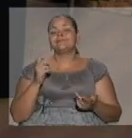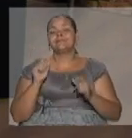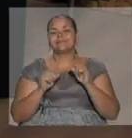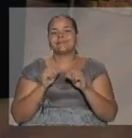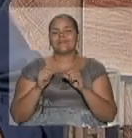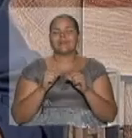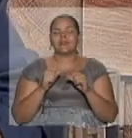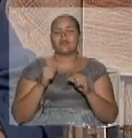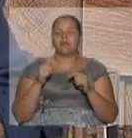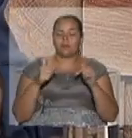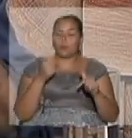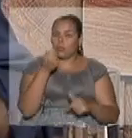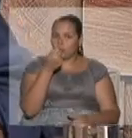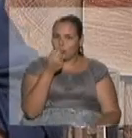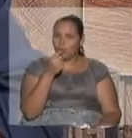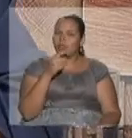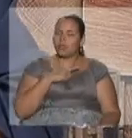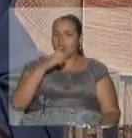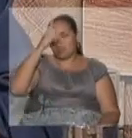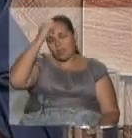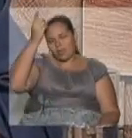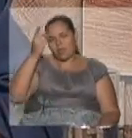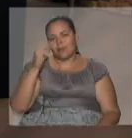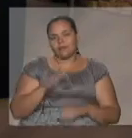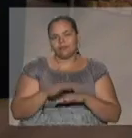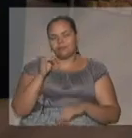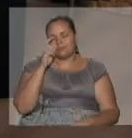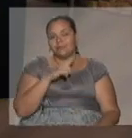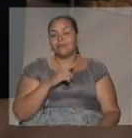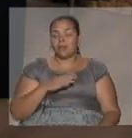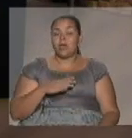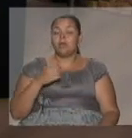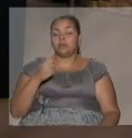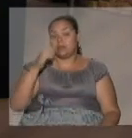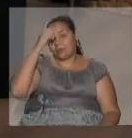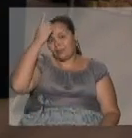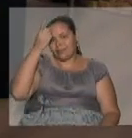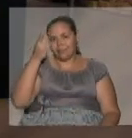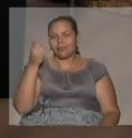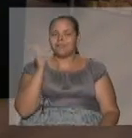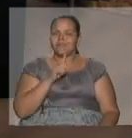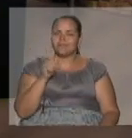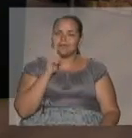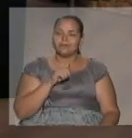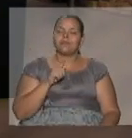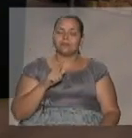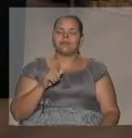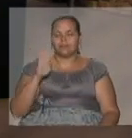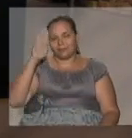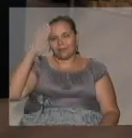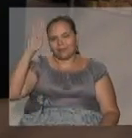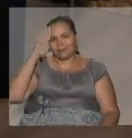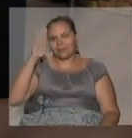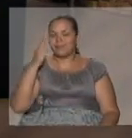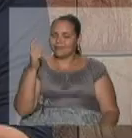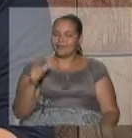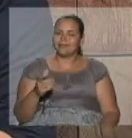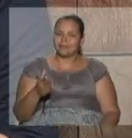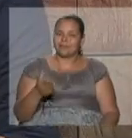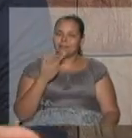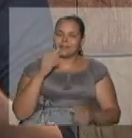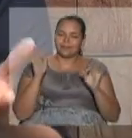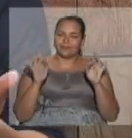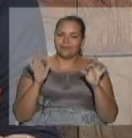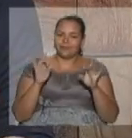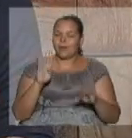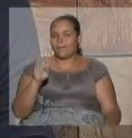pouca coisa e ter a ideia. E aquela ideia funcionar. Porque né, a ideia tem que funcionar, né? E no seu caso, em especial com